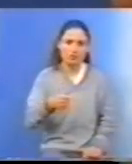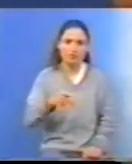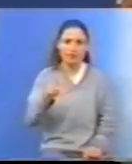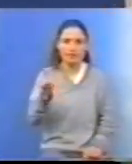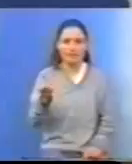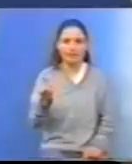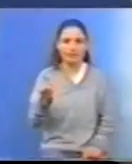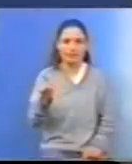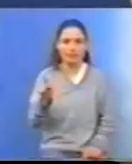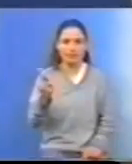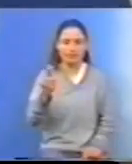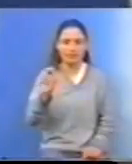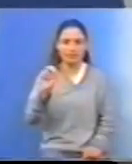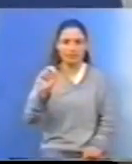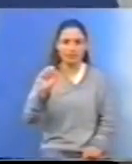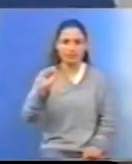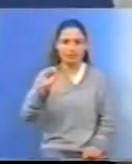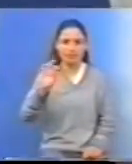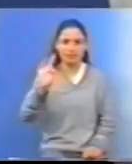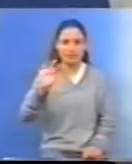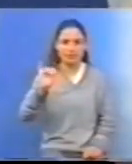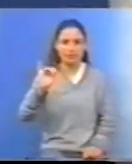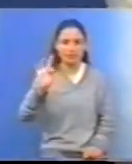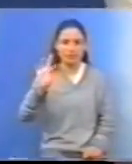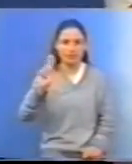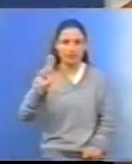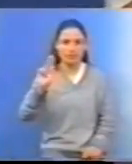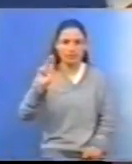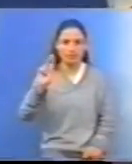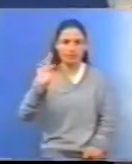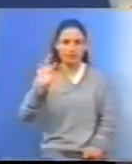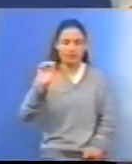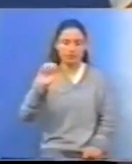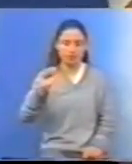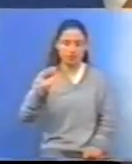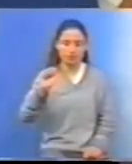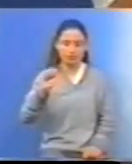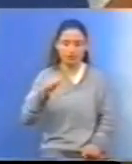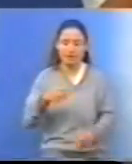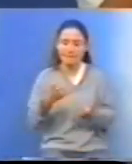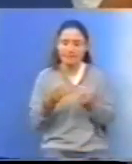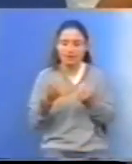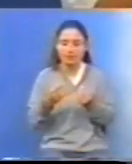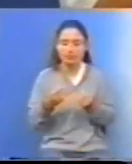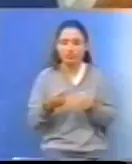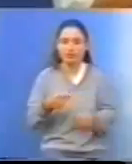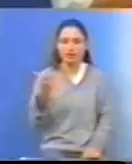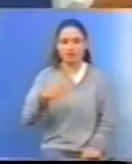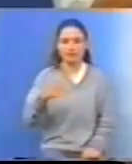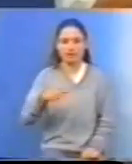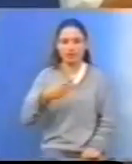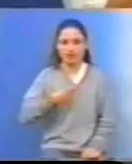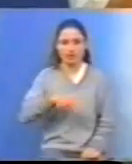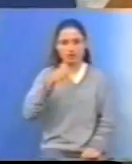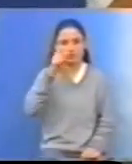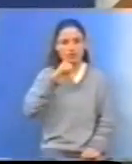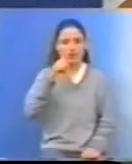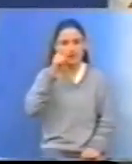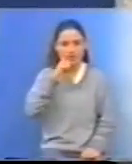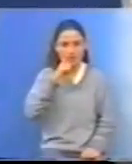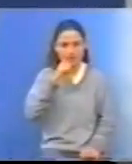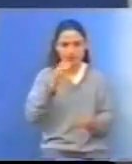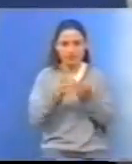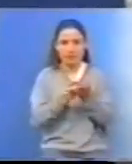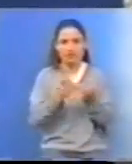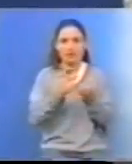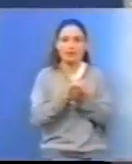lua de mel, ou que fizeram muito com prostitutas, ou então aquilo que gostariam muito de fazer e não tinham tido coragem. Mas agora, como